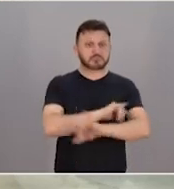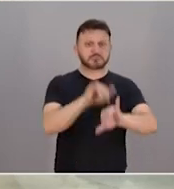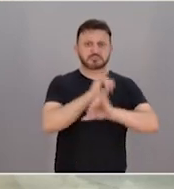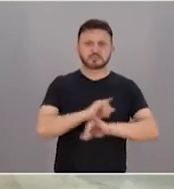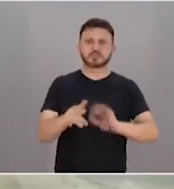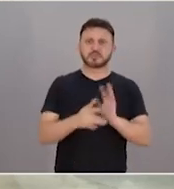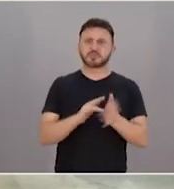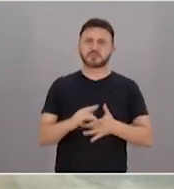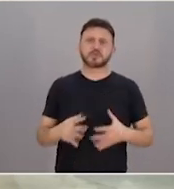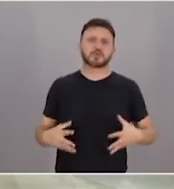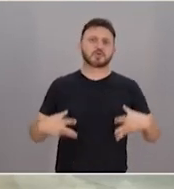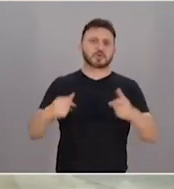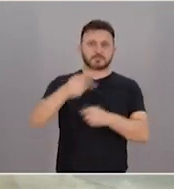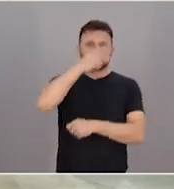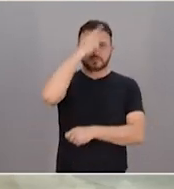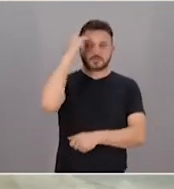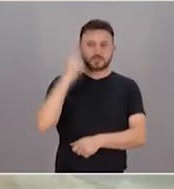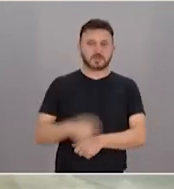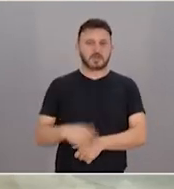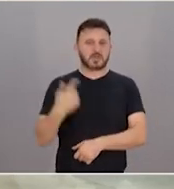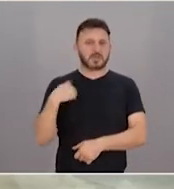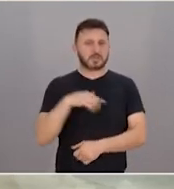meus irmãos, nós não podemos nos cansar.